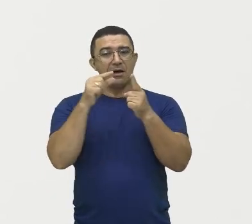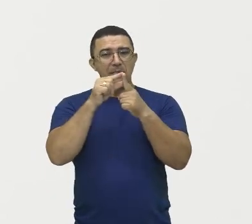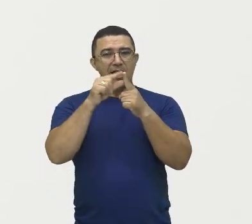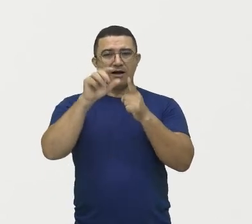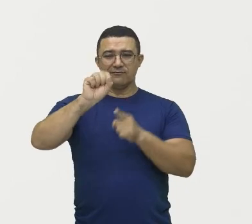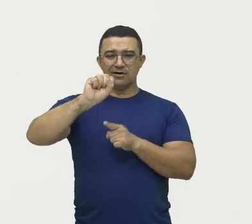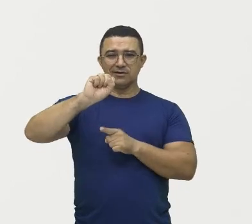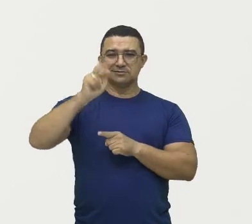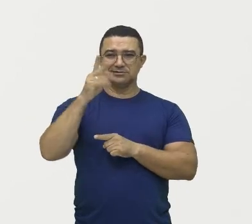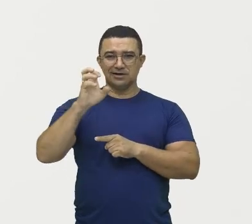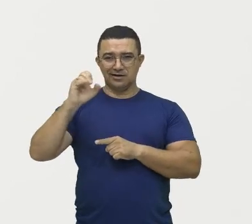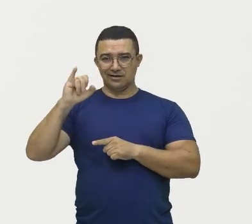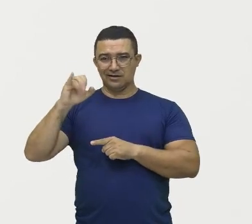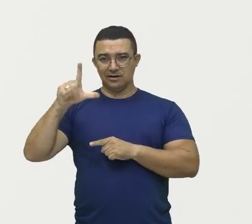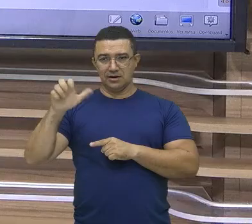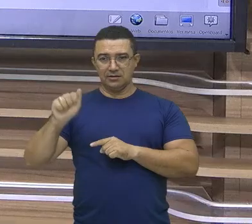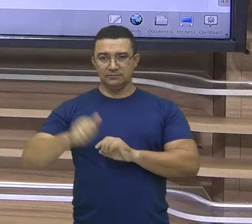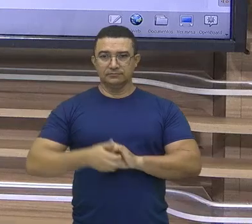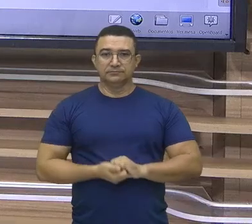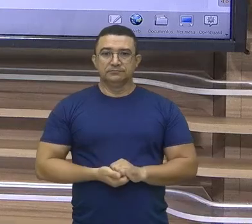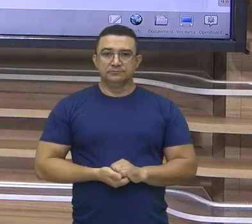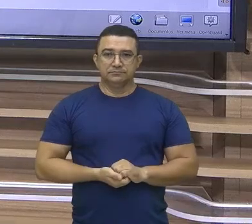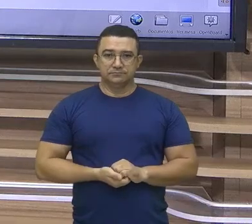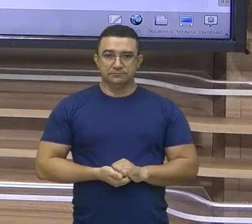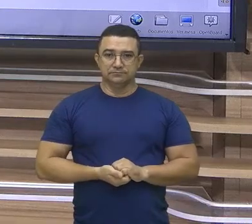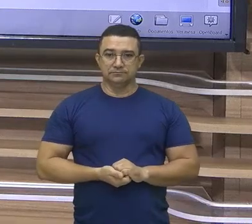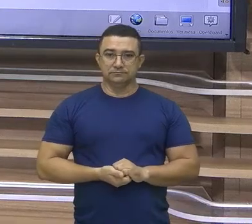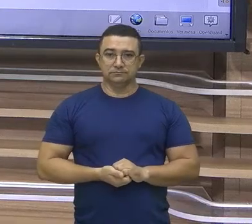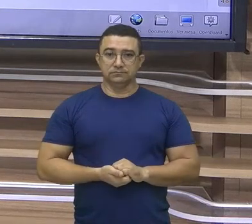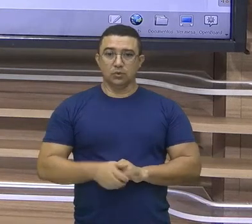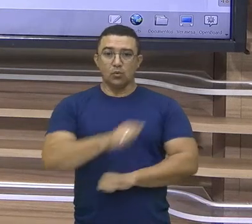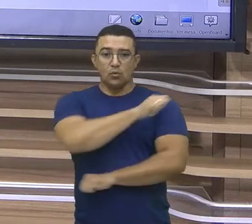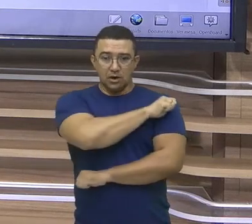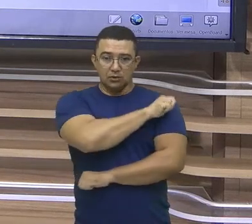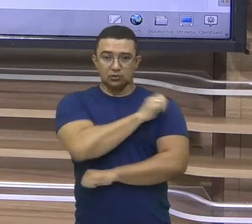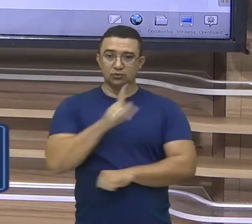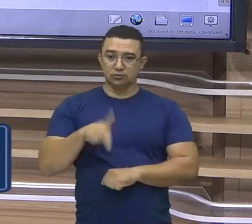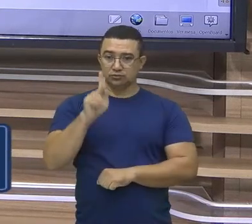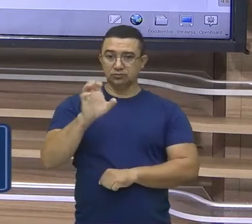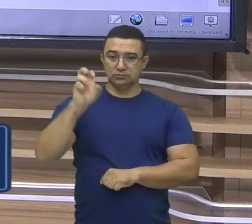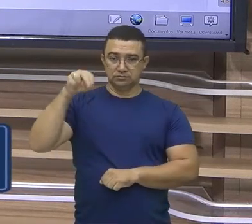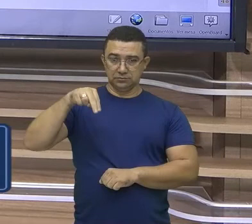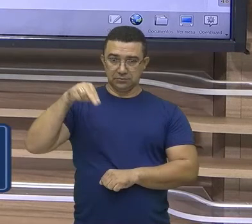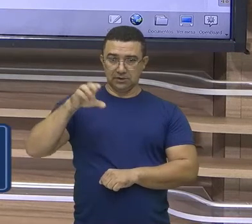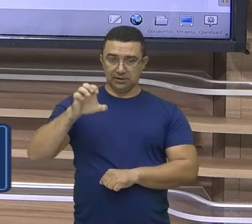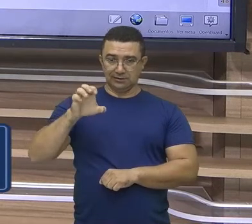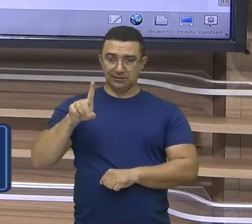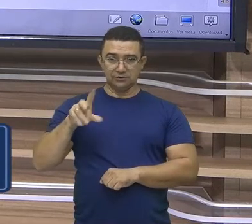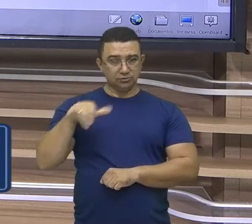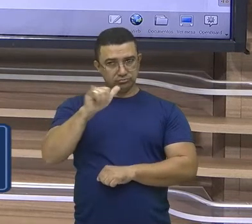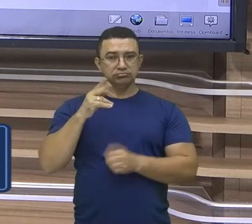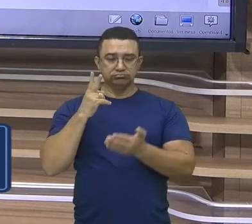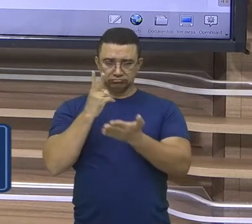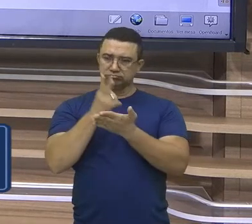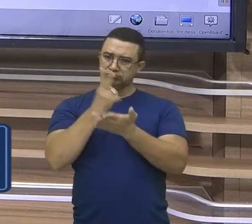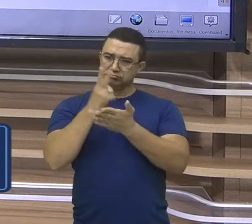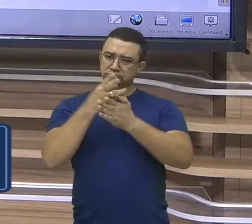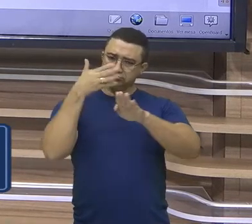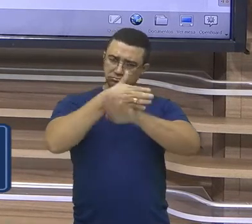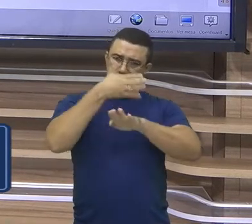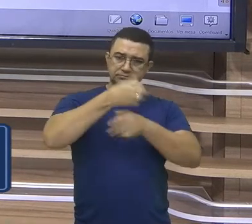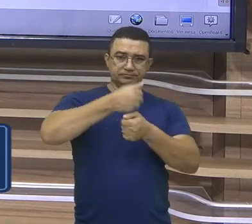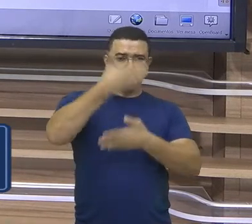errada. Vamos ver algumas respostas aí. Olha só, o nosso aluno Kennedy, né? Nosso aluno Kennedy também participando bastante, ele coloca o seguinte, olha, da